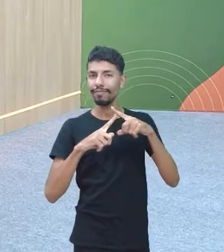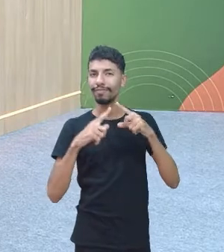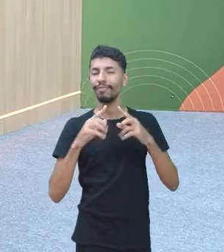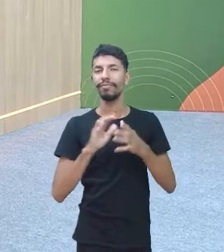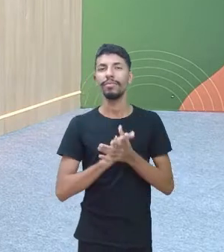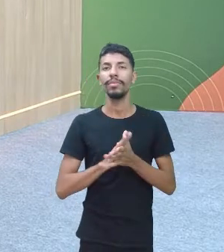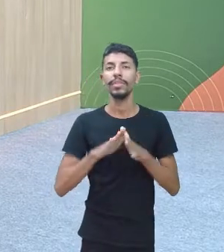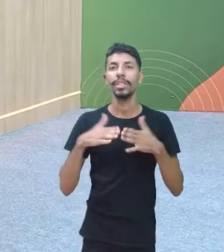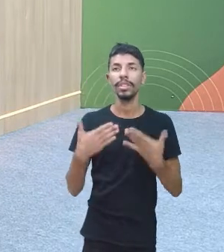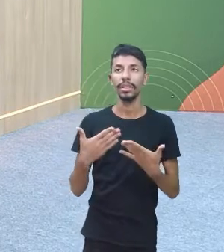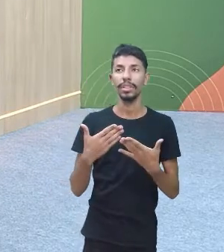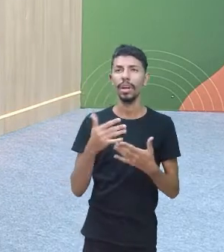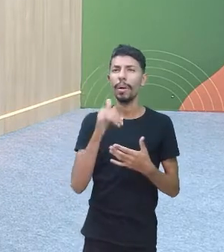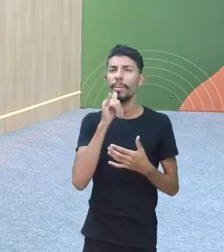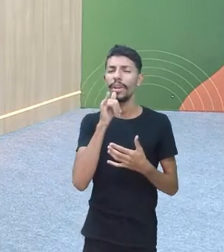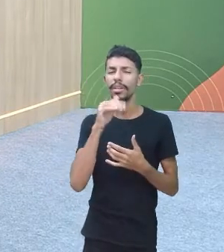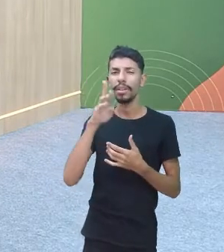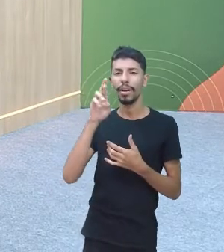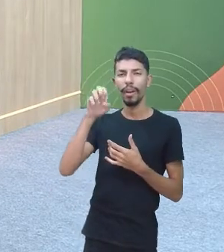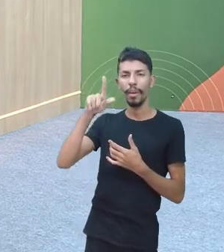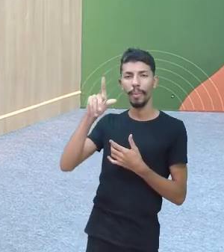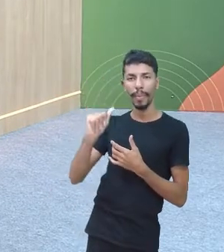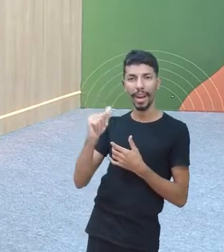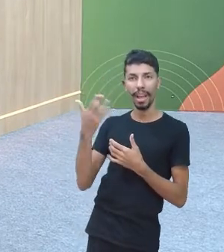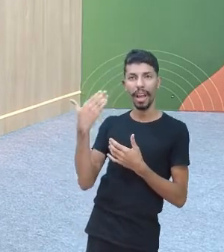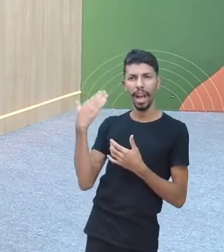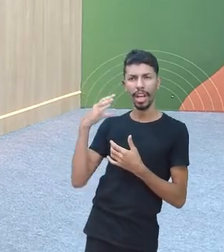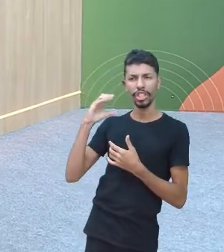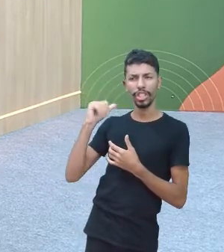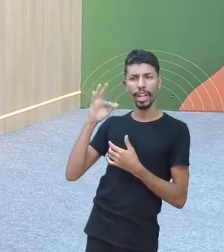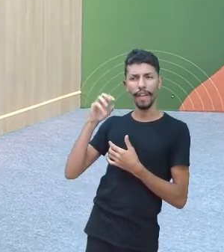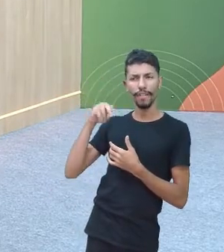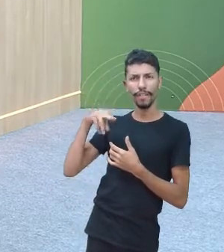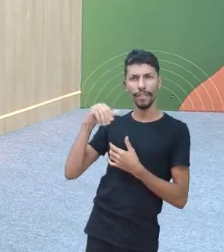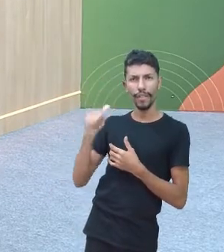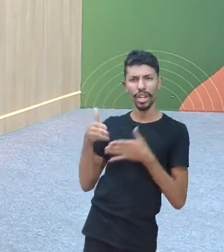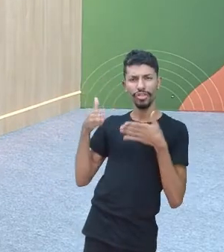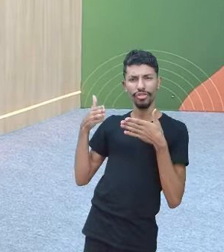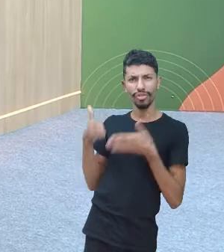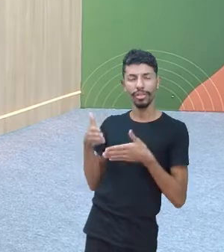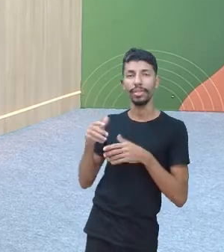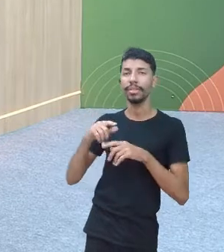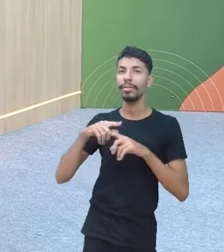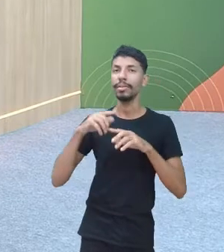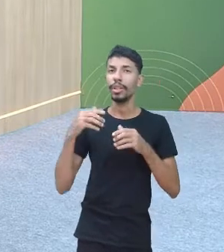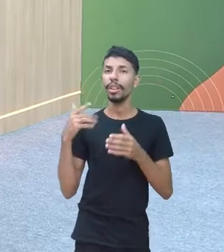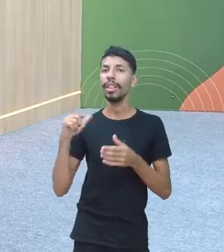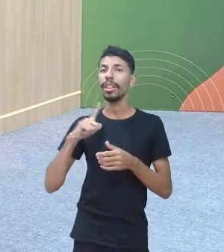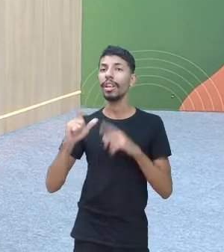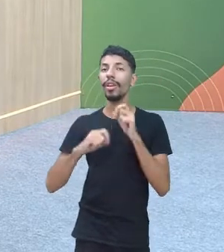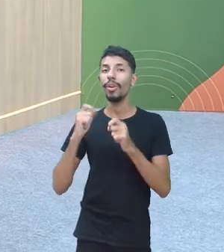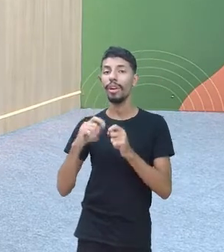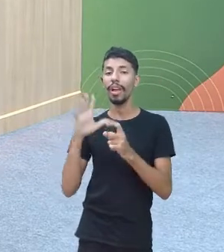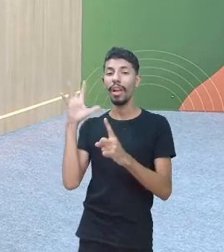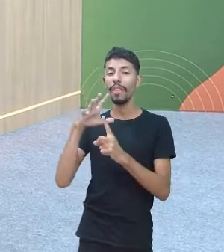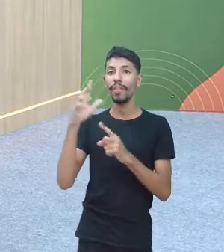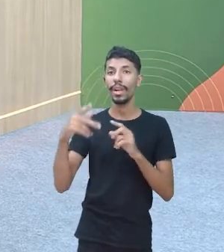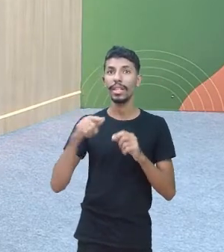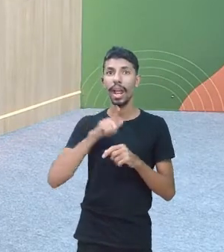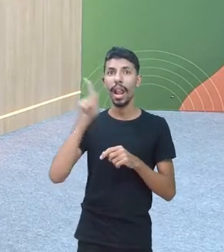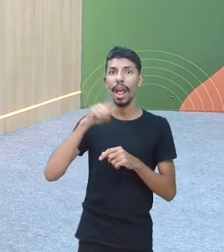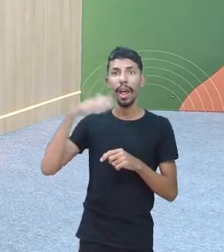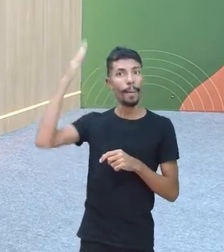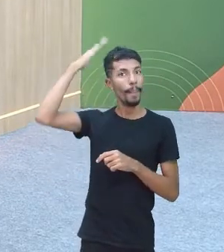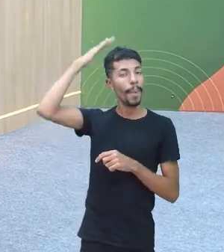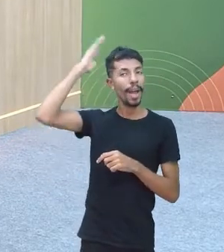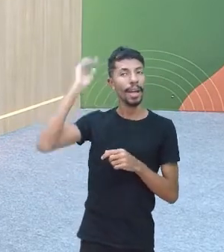vendo? Então aquele brega cafona, ele começa a sofrer influências, principalmente no Pará, com o tecnobrega,